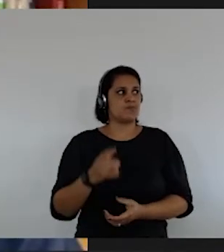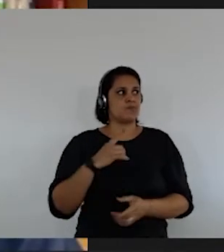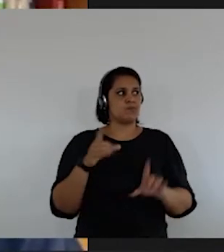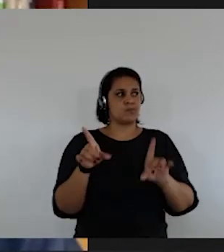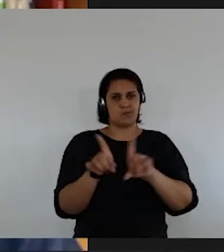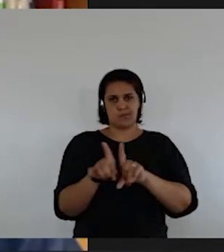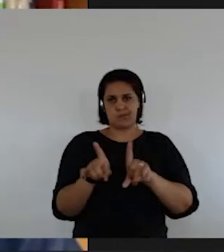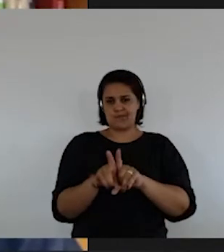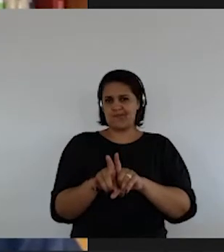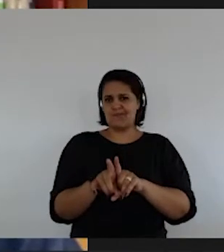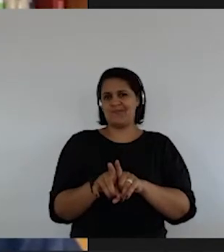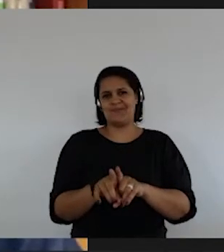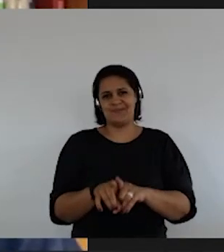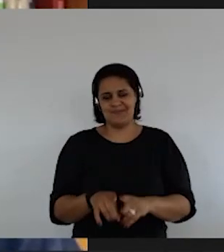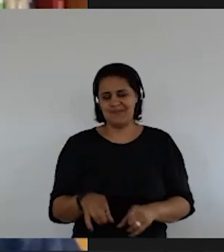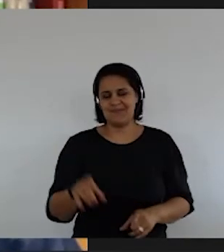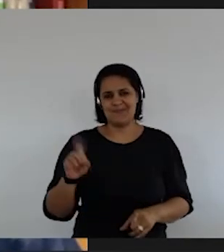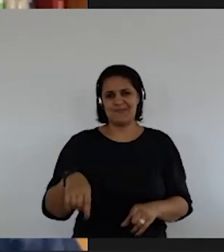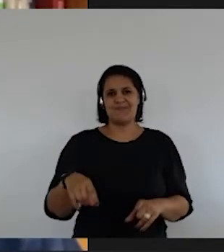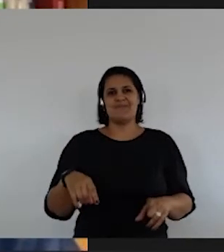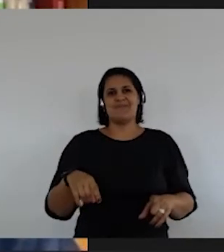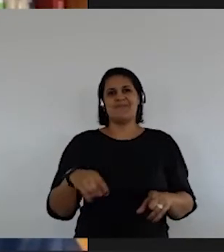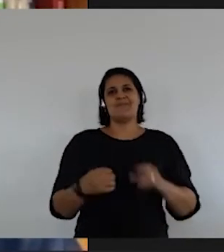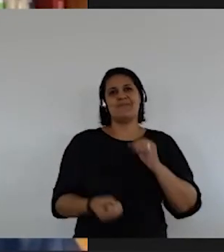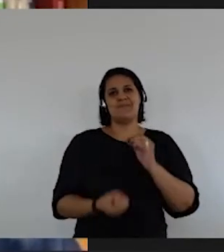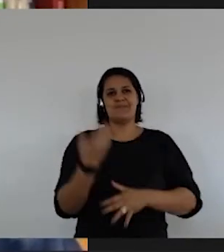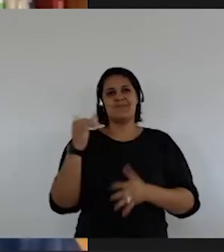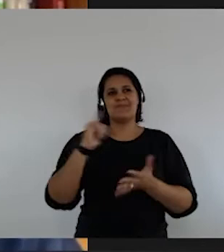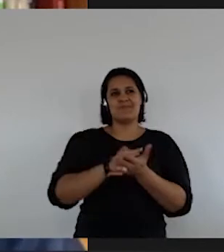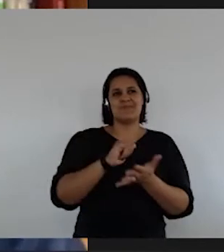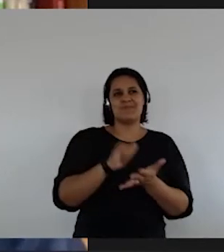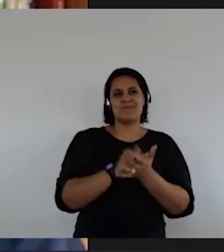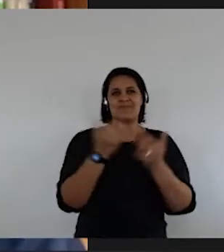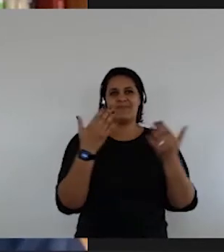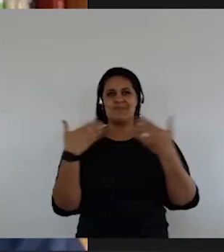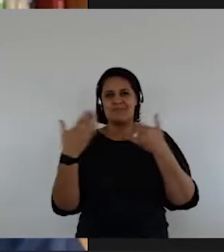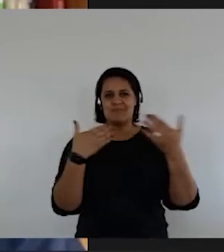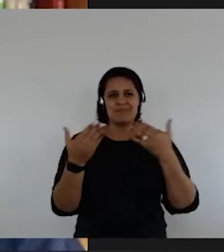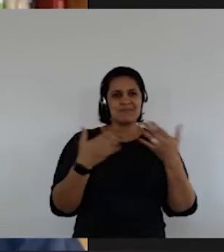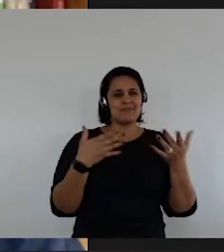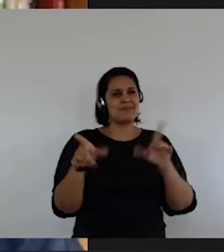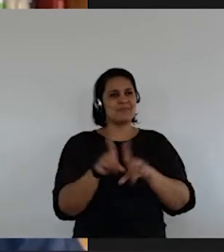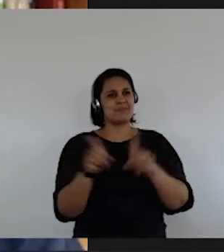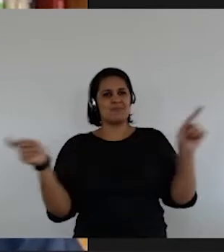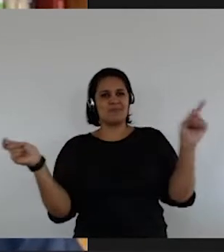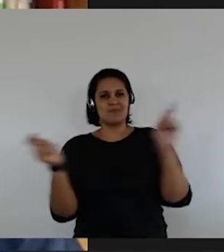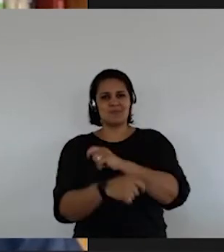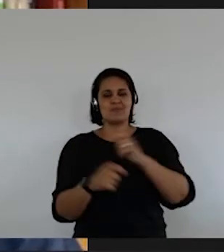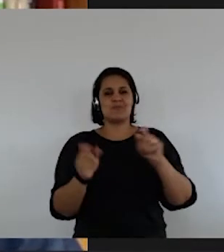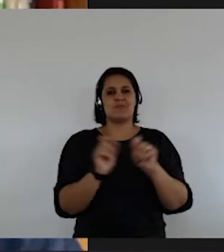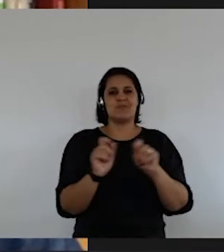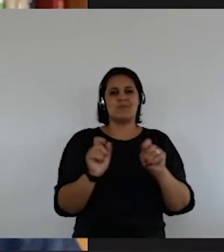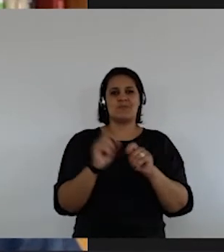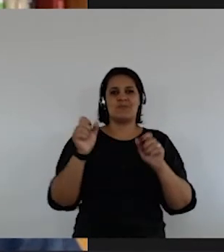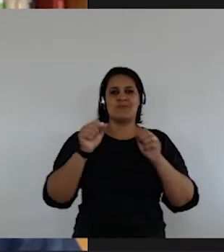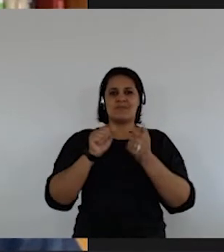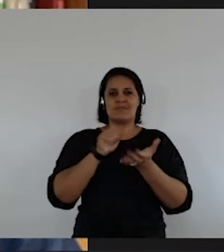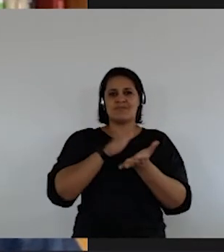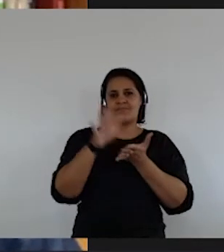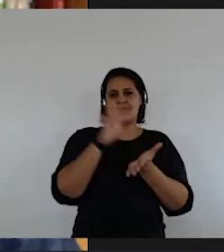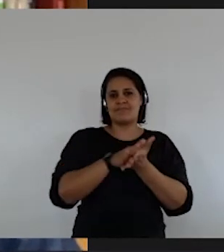tribunais rapidamente regulamentaram o emprego de aplicativos de comunicação que possibilitassem a realização de despachos,